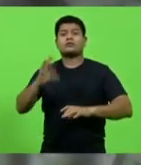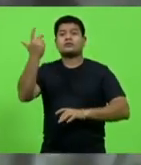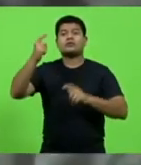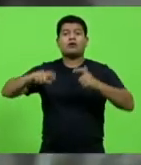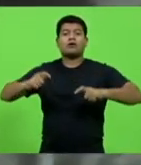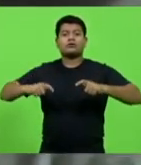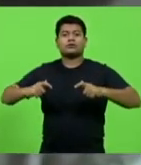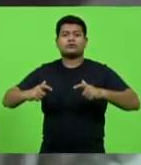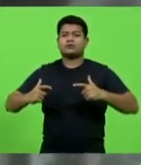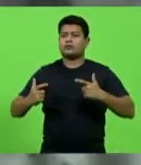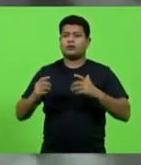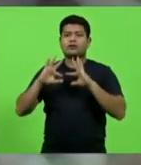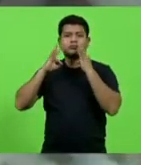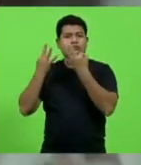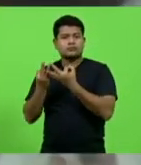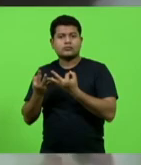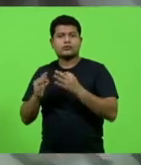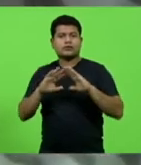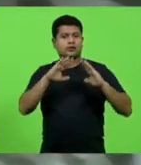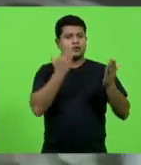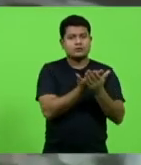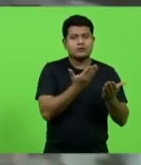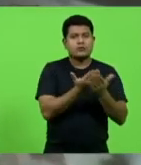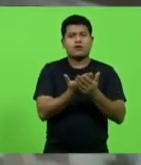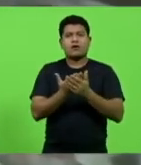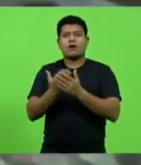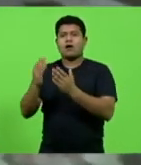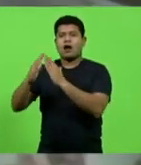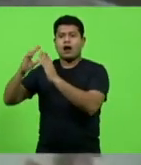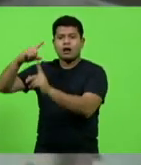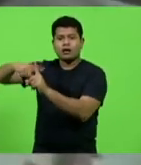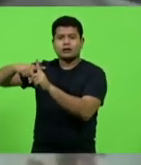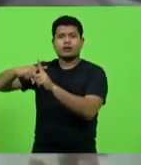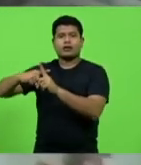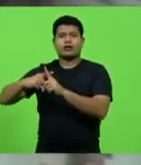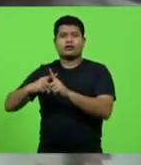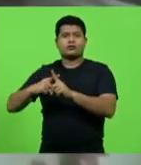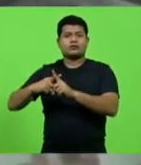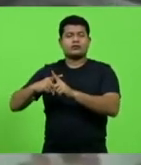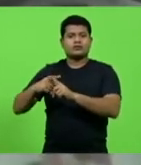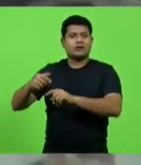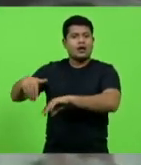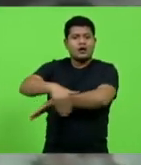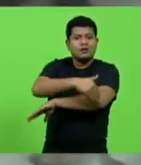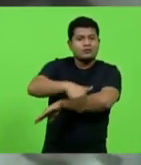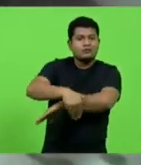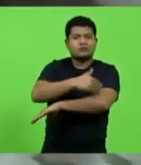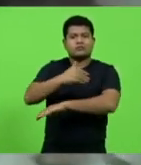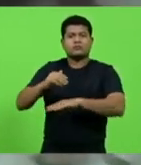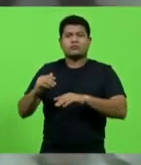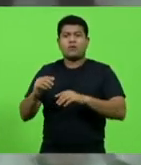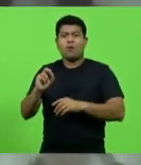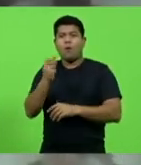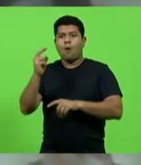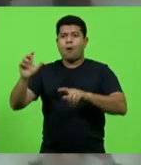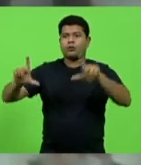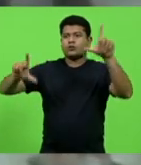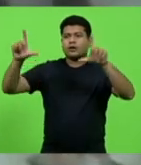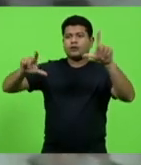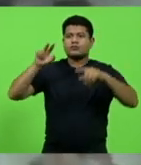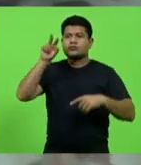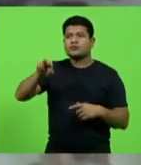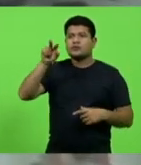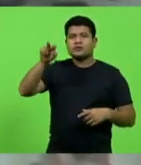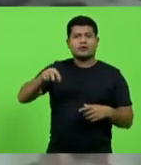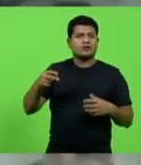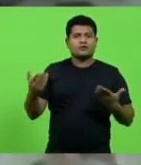igreja, na esquina, assistindo televisão. Acho que a gente está aqui lidando com concepções